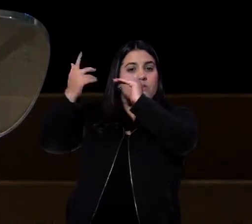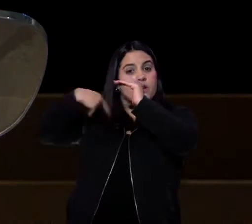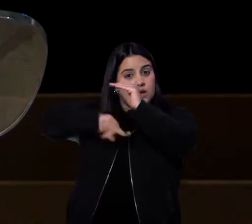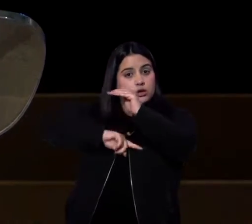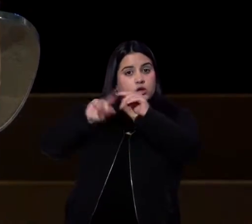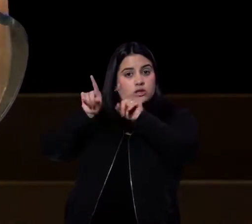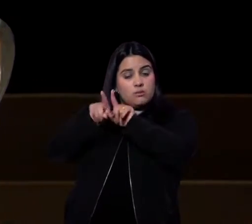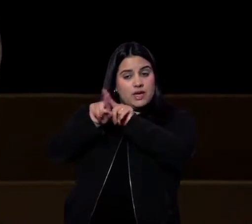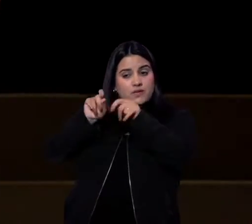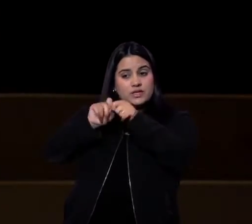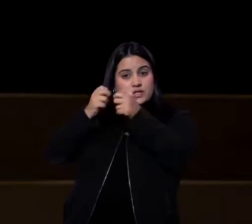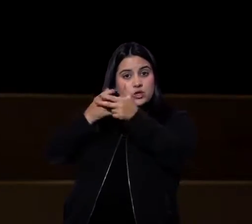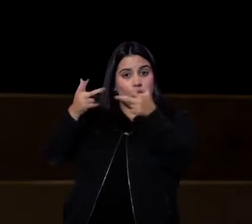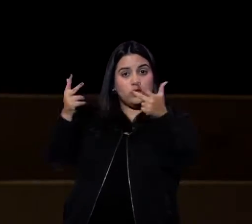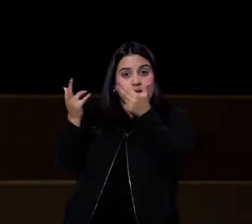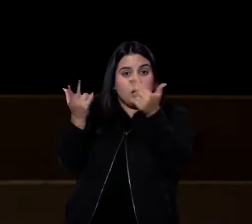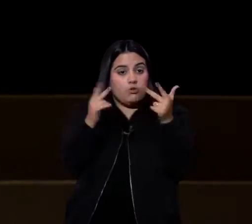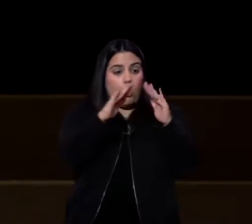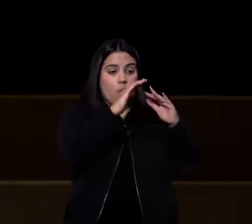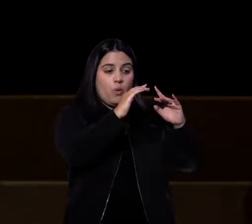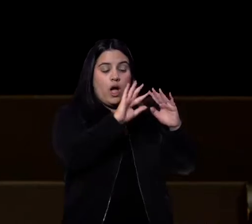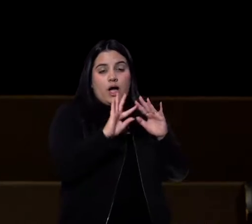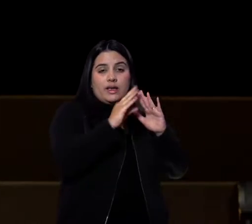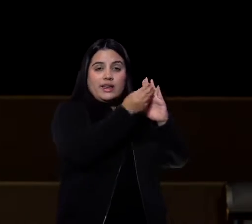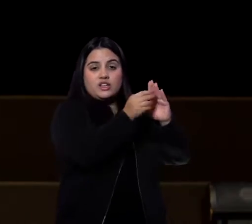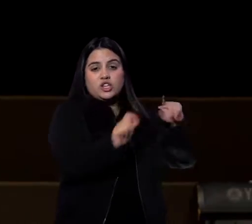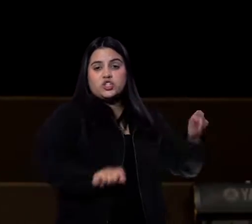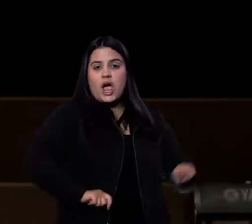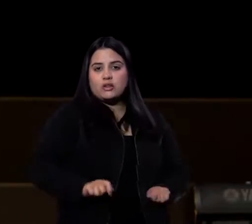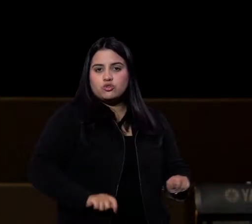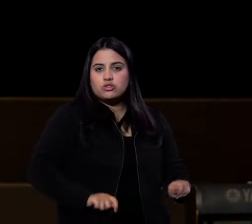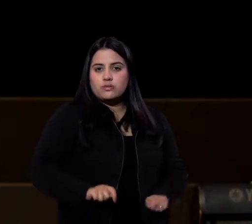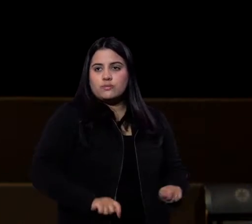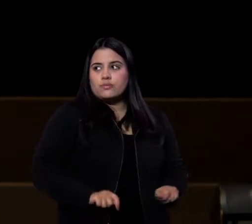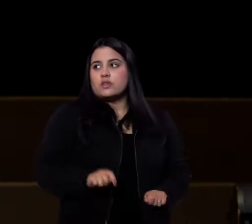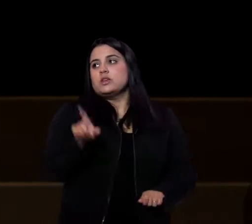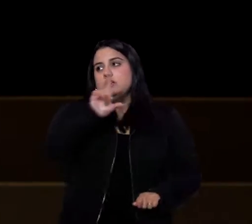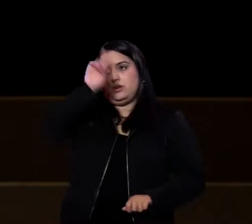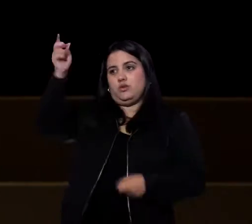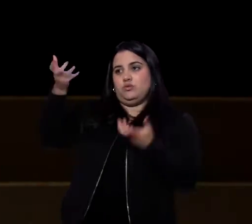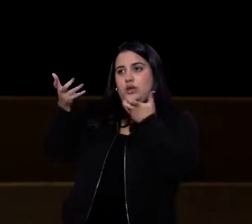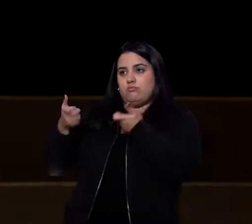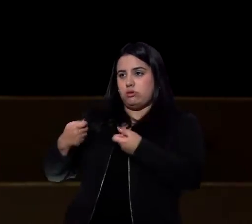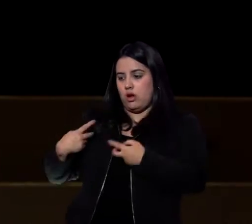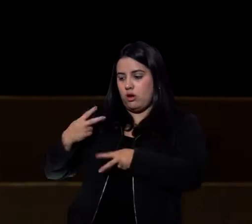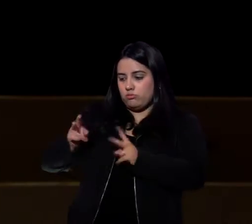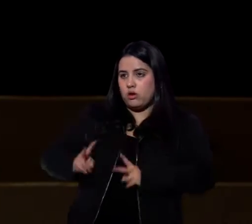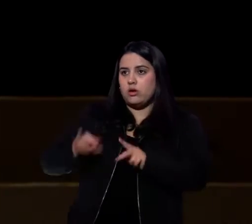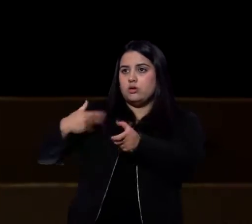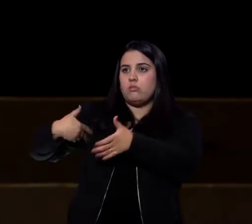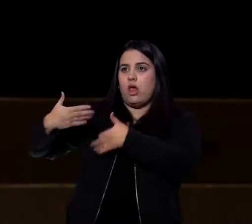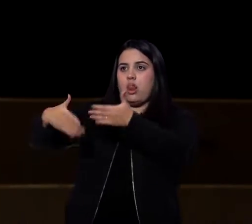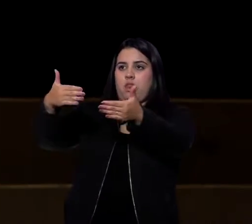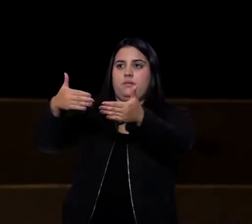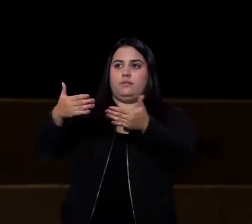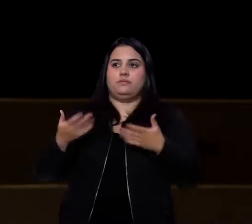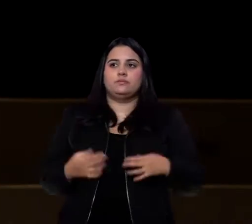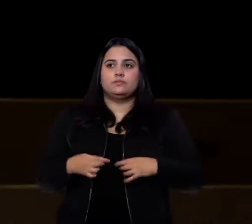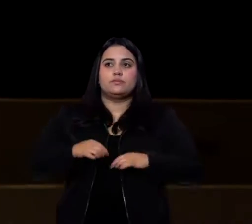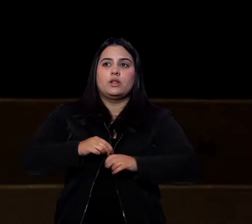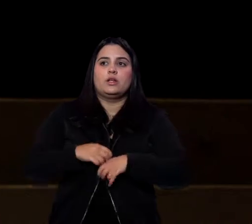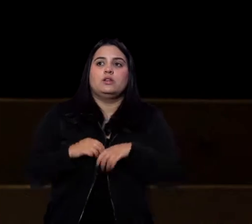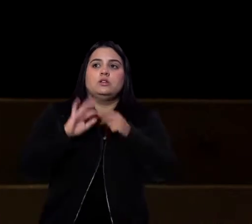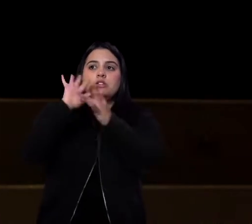e que Deus quer continuar fazendo no nosso meio. Jesus, ele nos chama para a gente viver